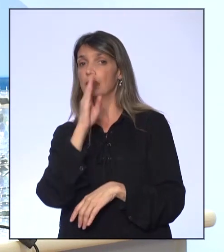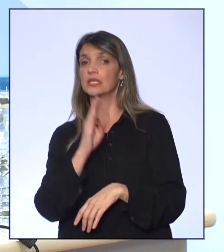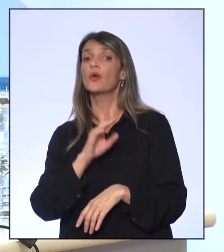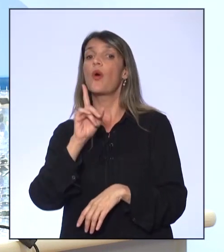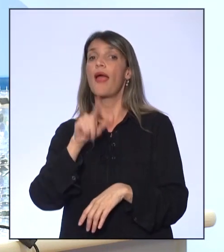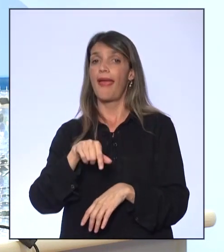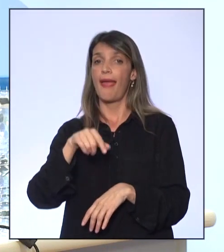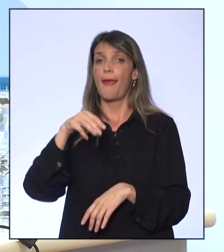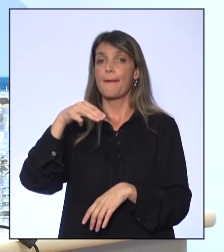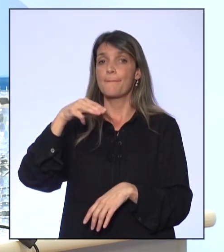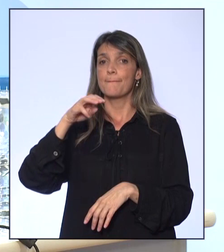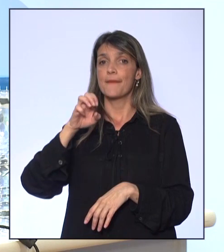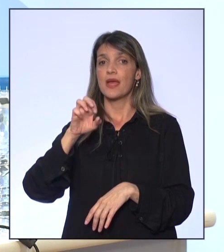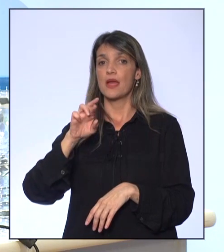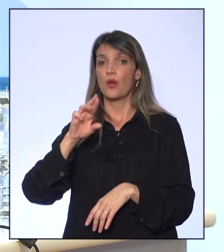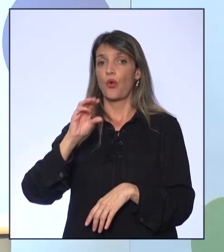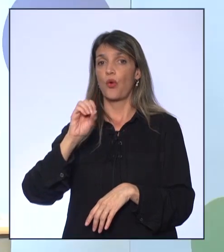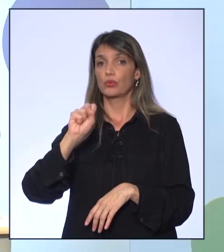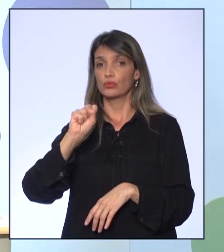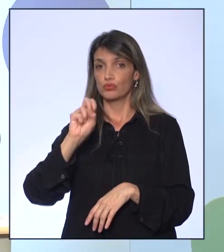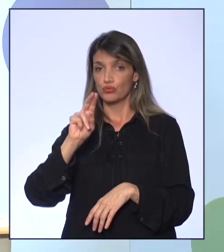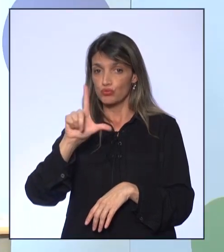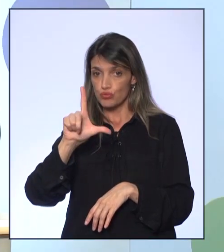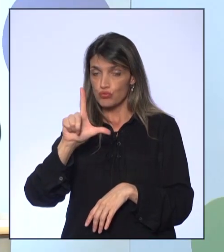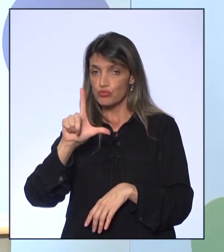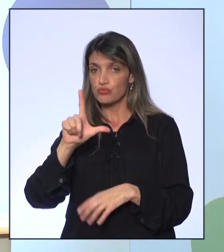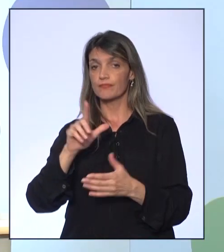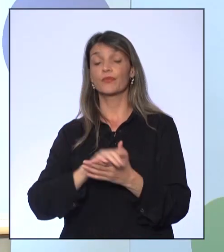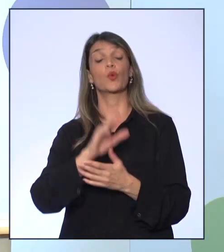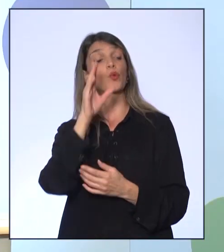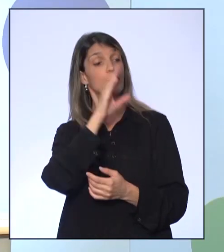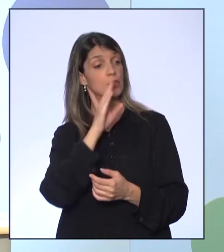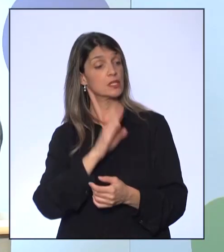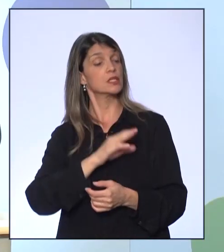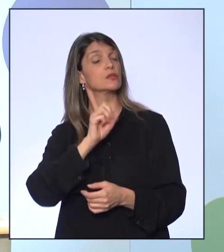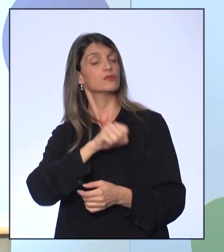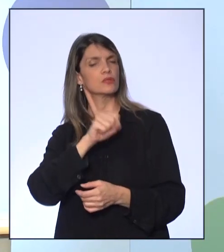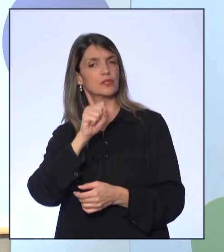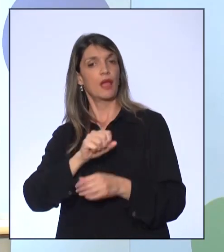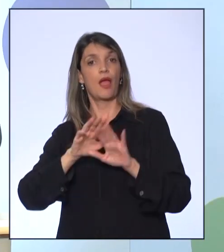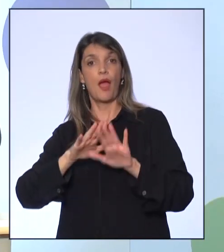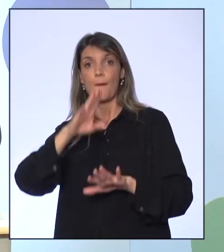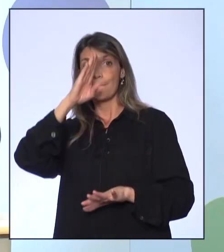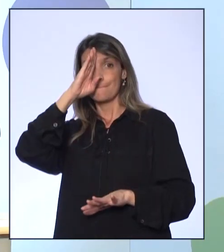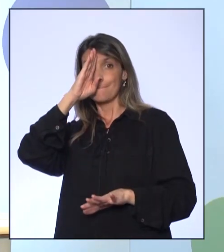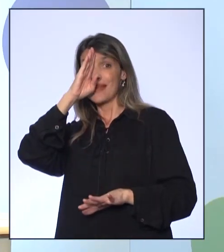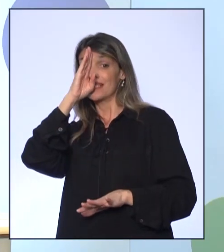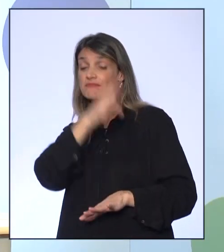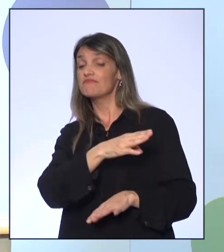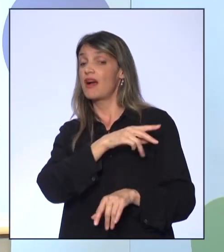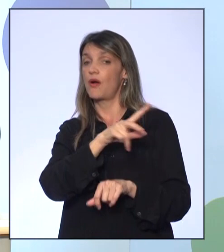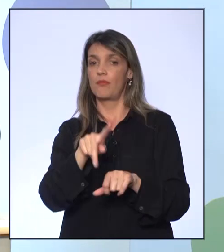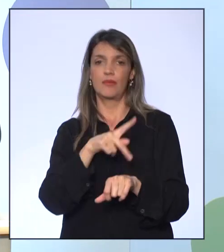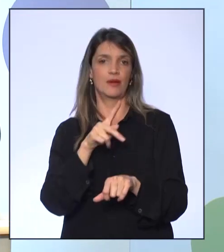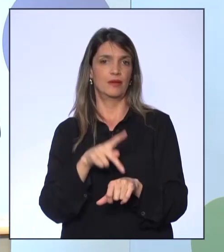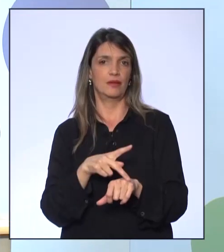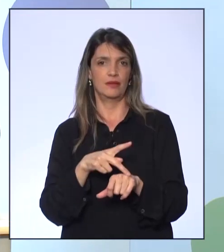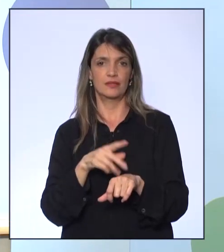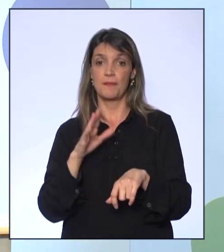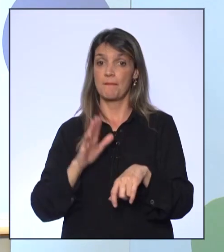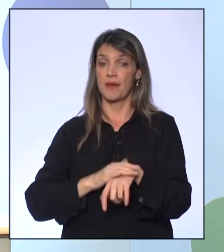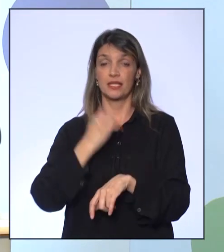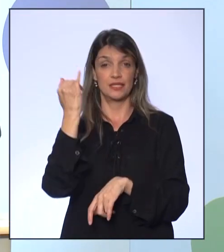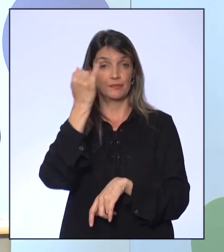do Mercosul, professor. O Brasil, além de fazer parte do Mercosul, ele é o principal país do Mercosul. Tem que lembrar que o Brasil